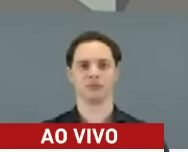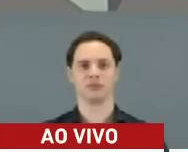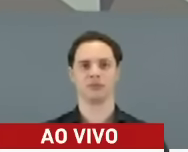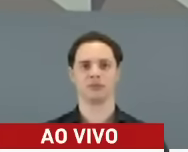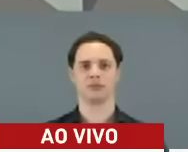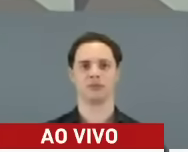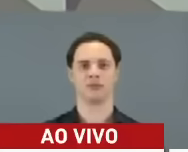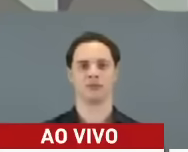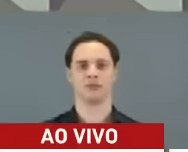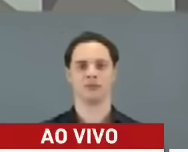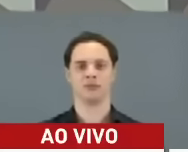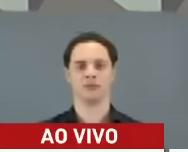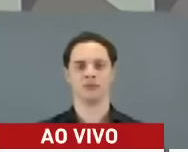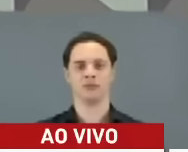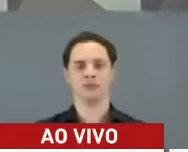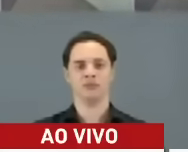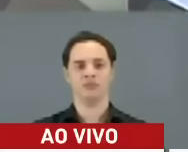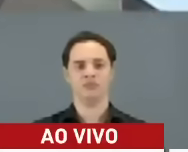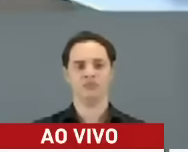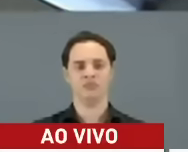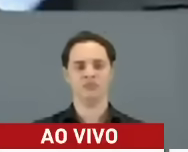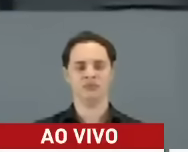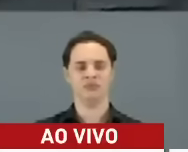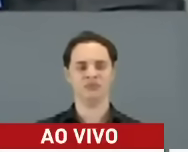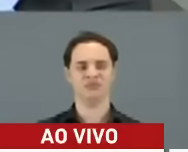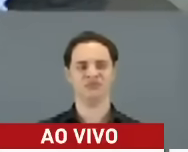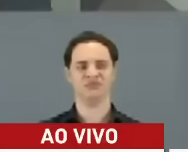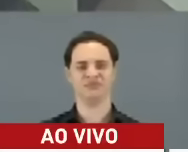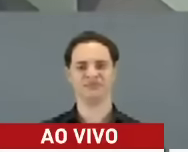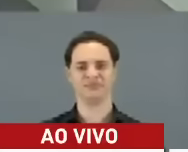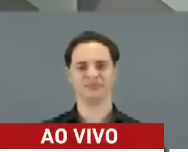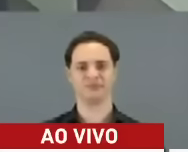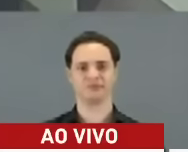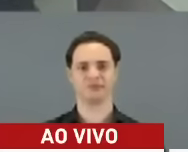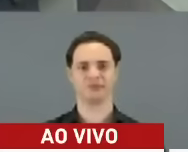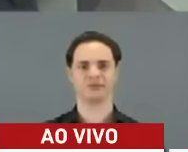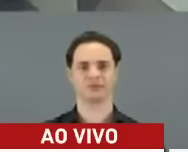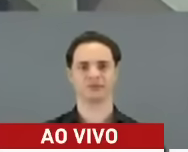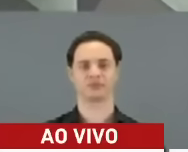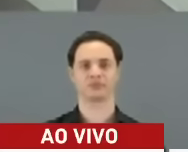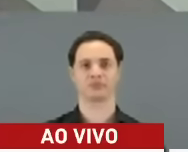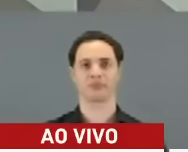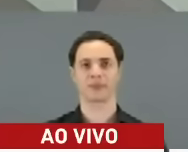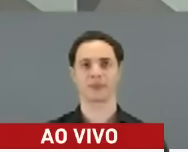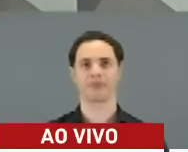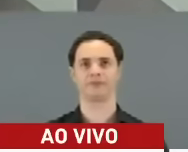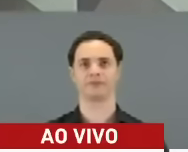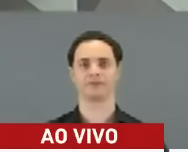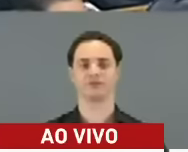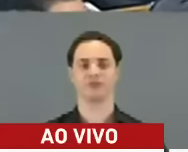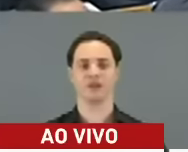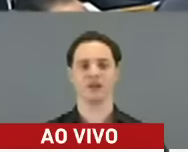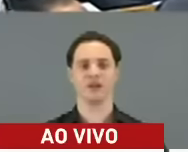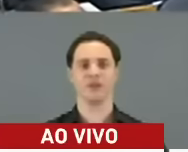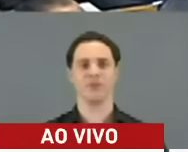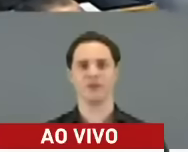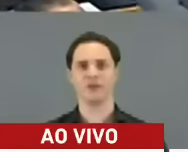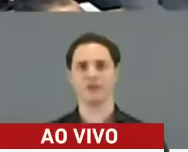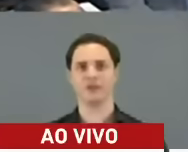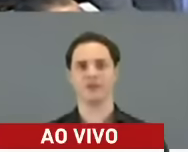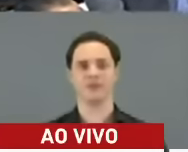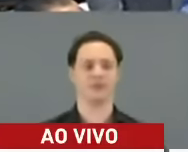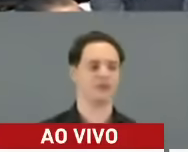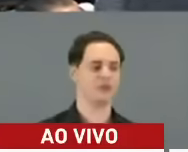Klein, nesse início de fala do deputado, eles estão discutindo a possibilidade de obrigar, imagino que o